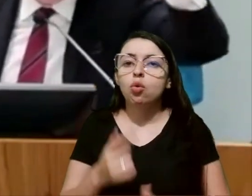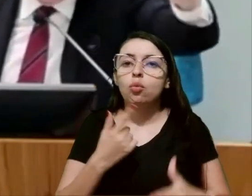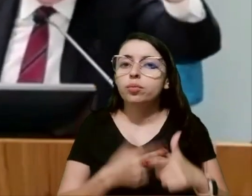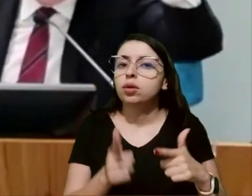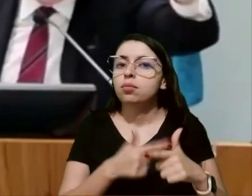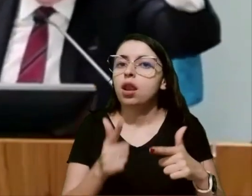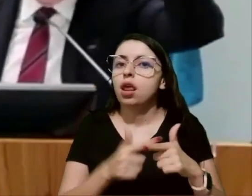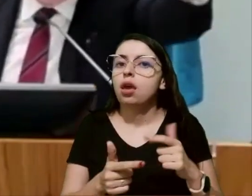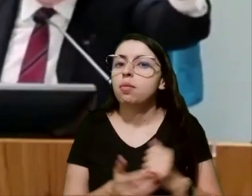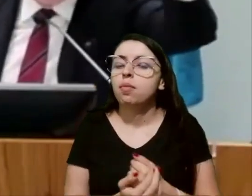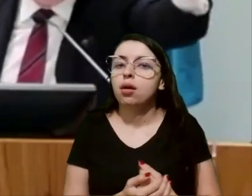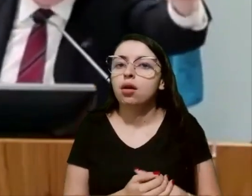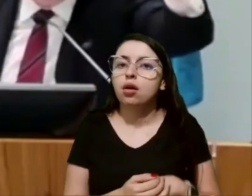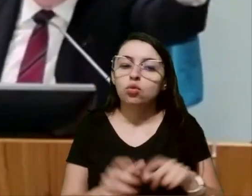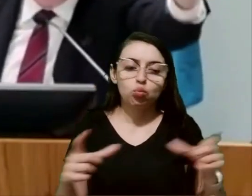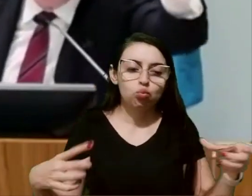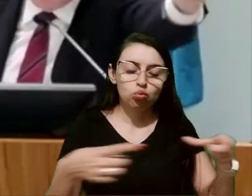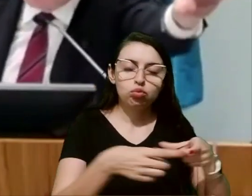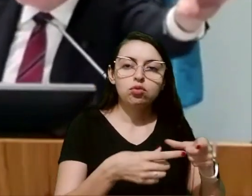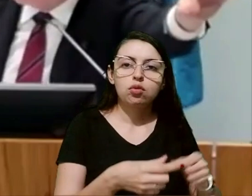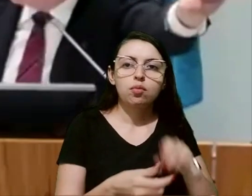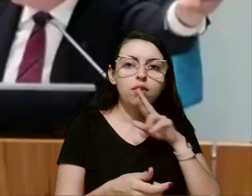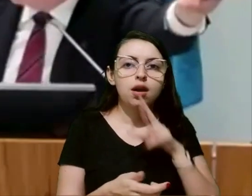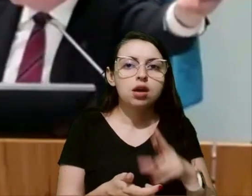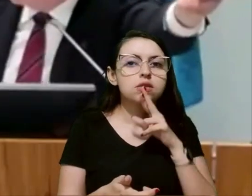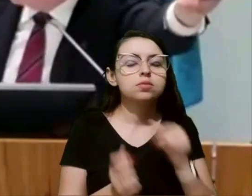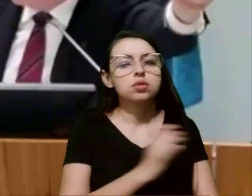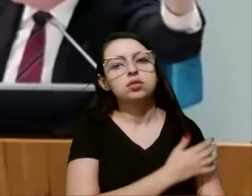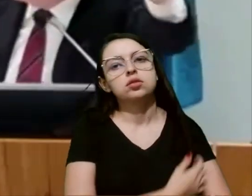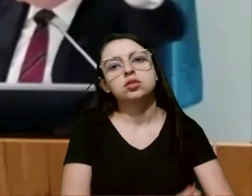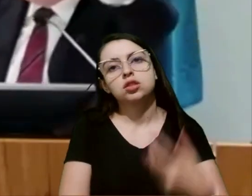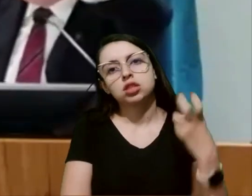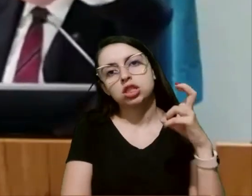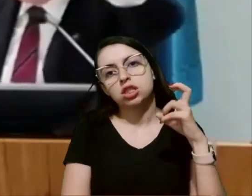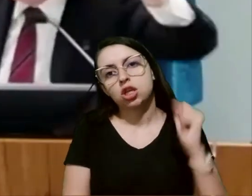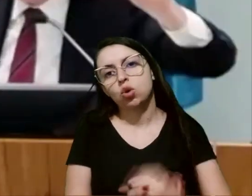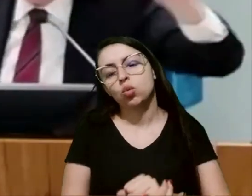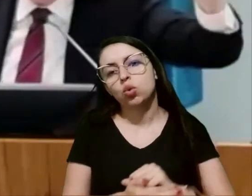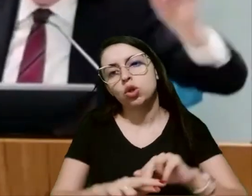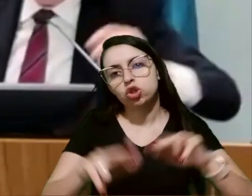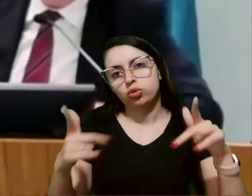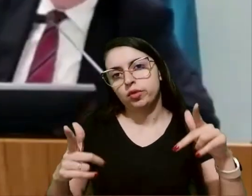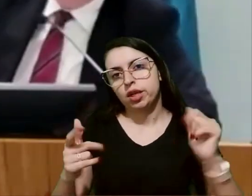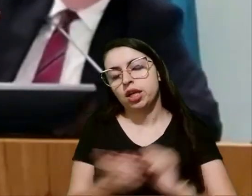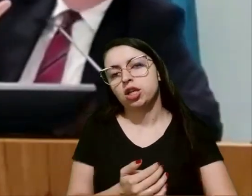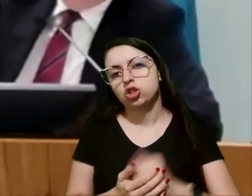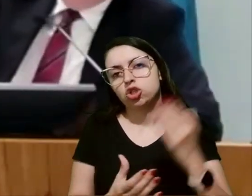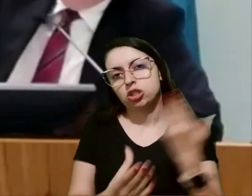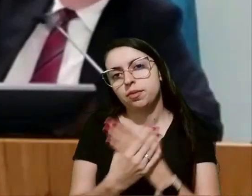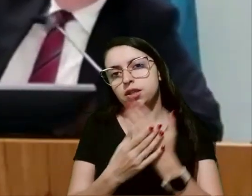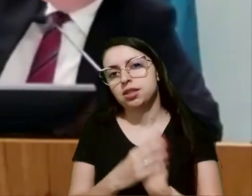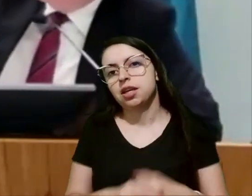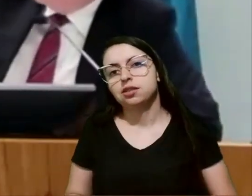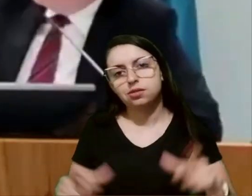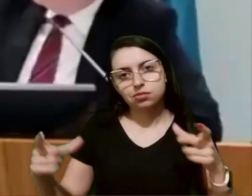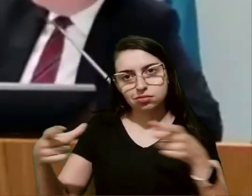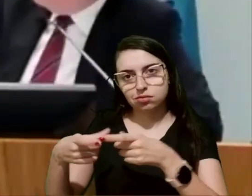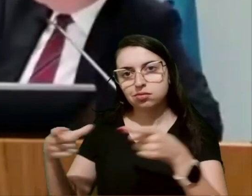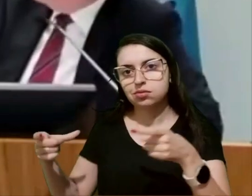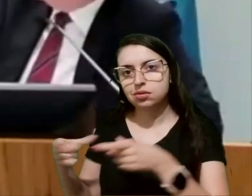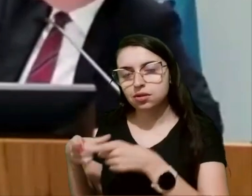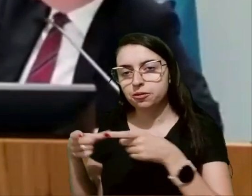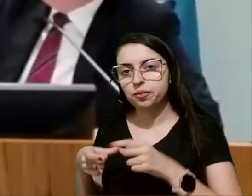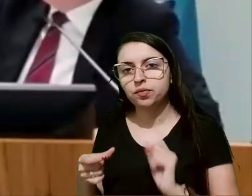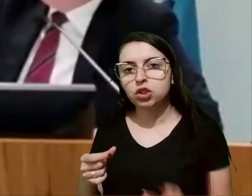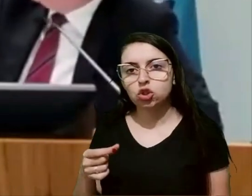caso e qual é a pena aplicável para esse caso. Em 5 situações diferentes, 5 fatos. Era dividido